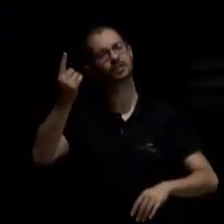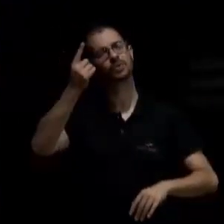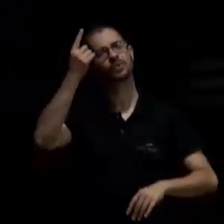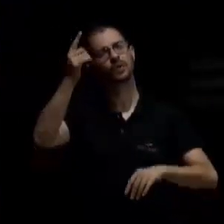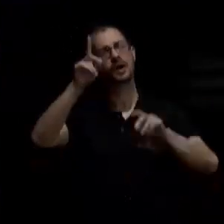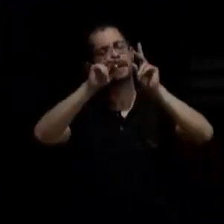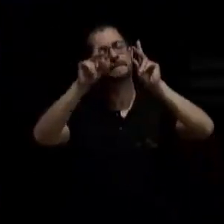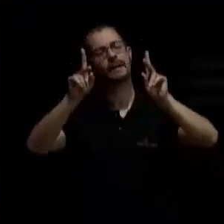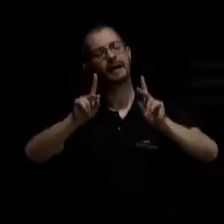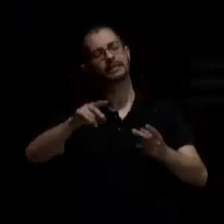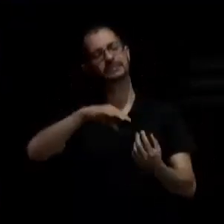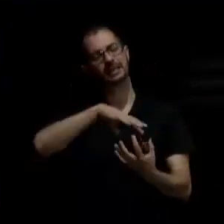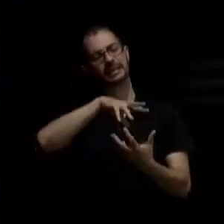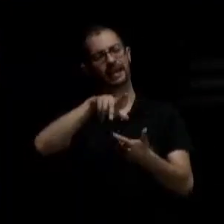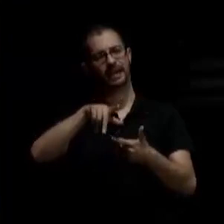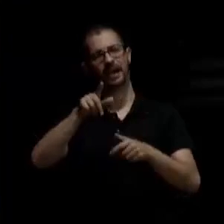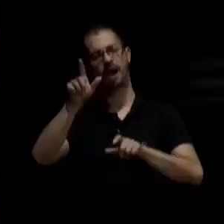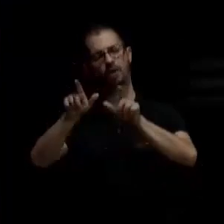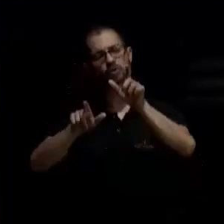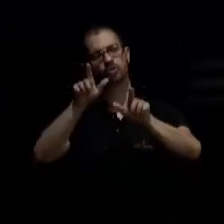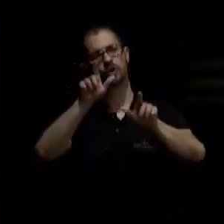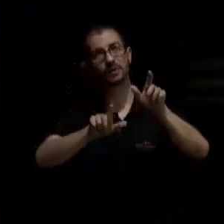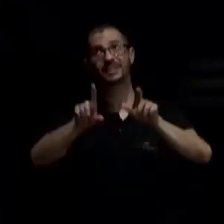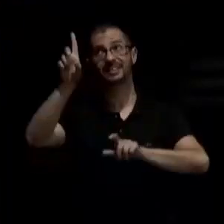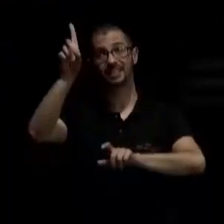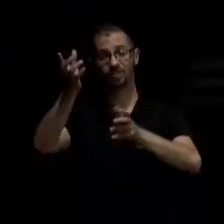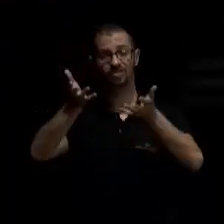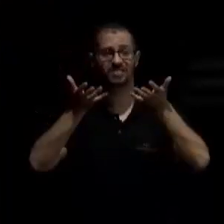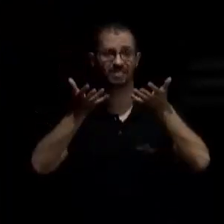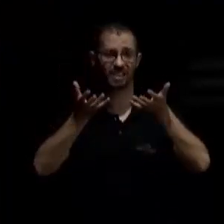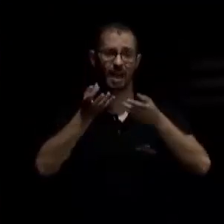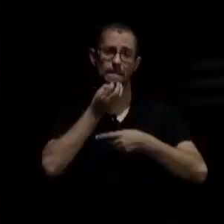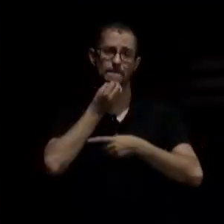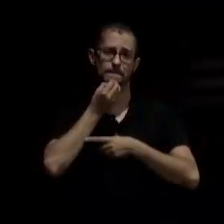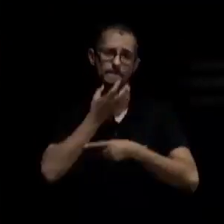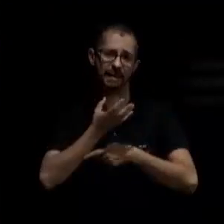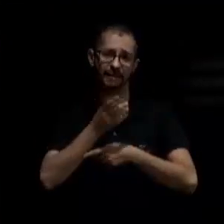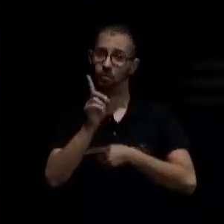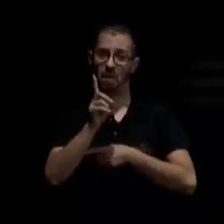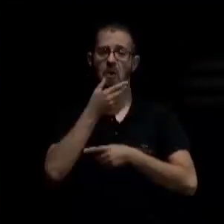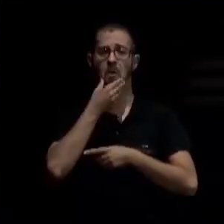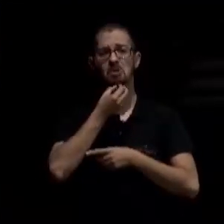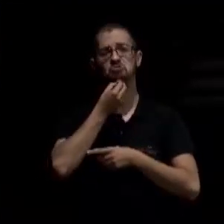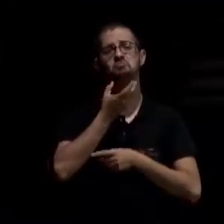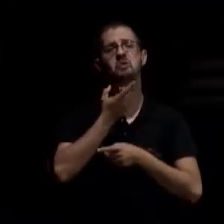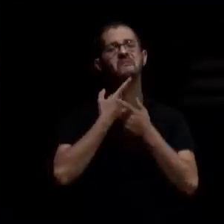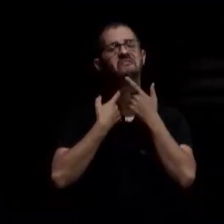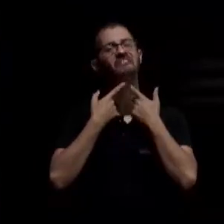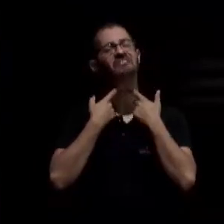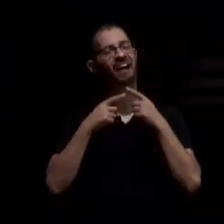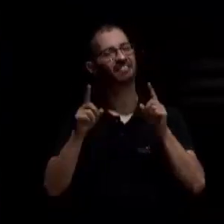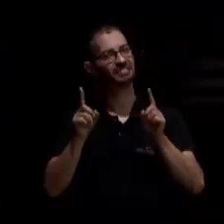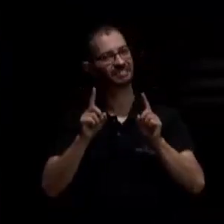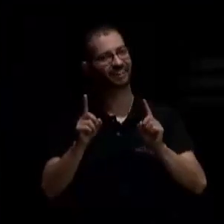na terra aos homens a quem Deus quer bem. Não é os homens de boa vontade, não. Essa tradução